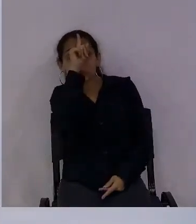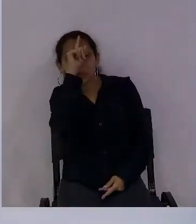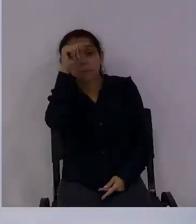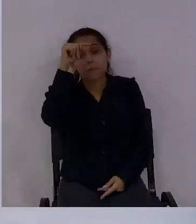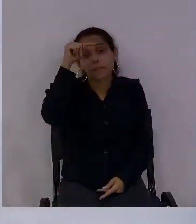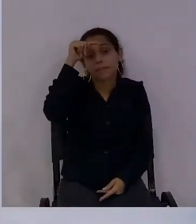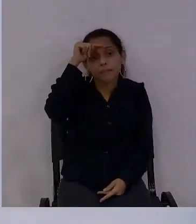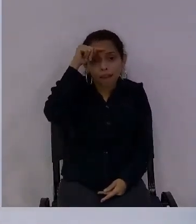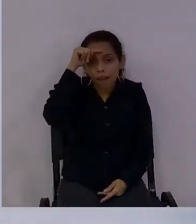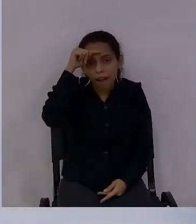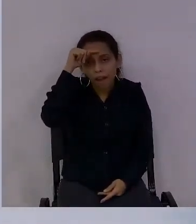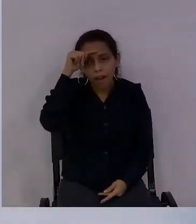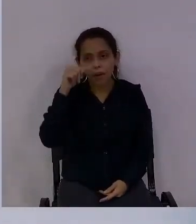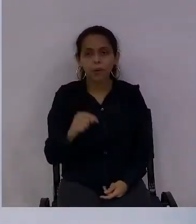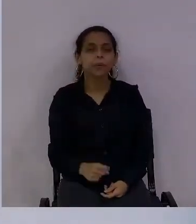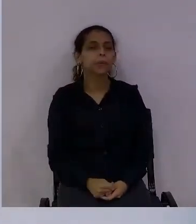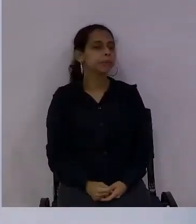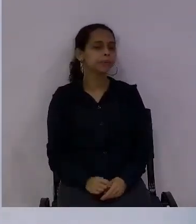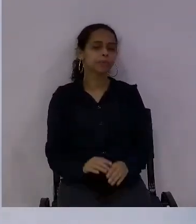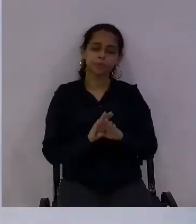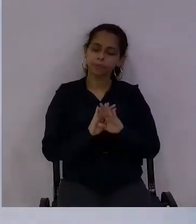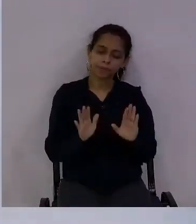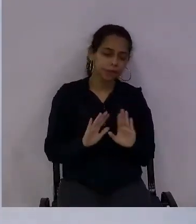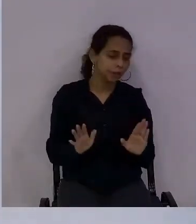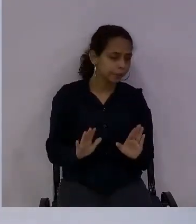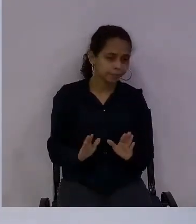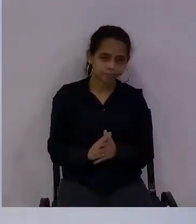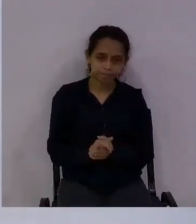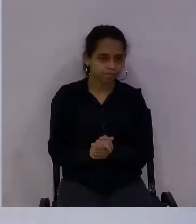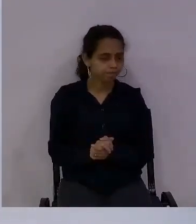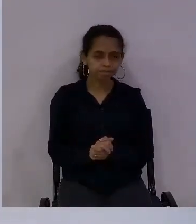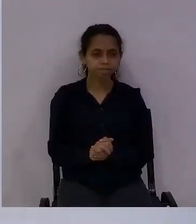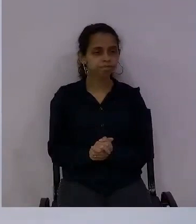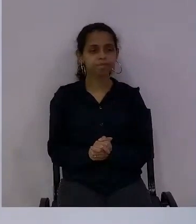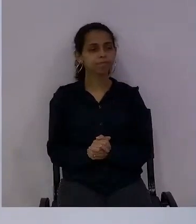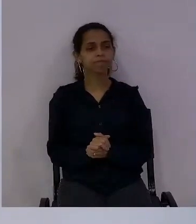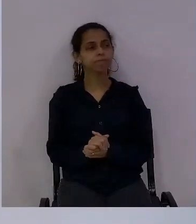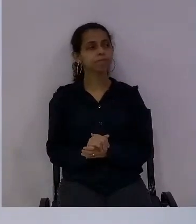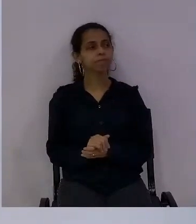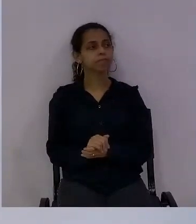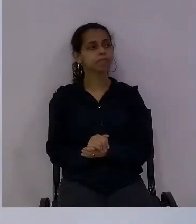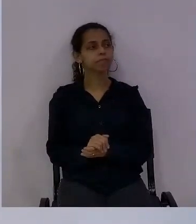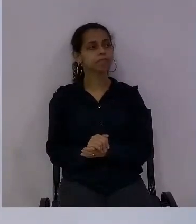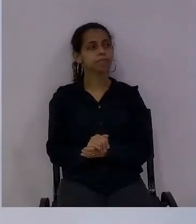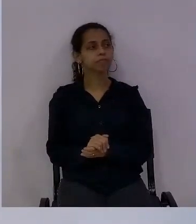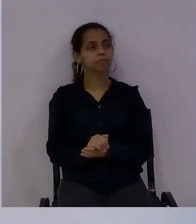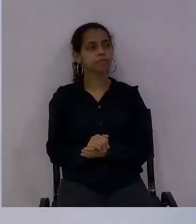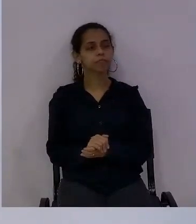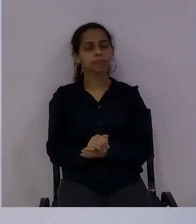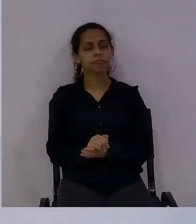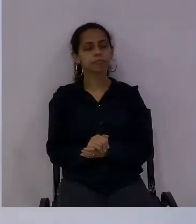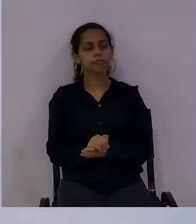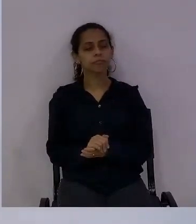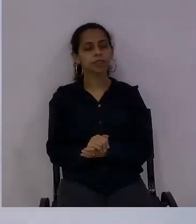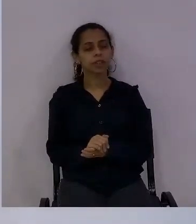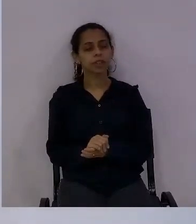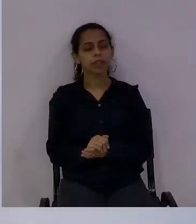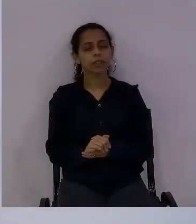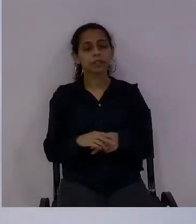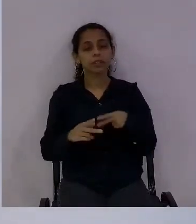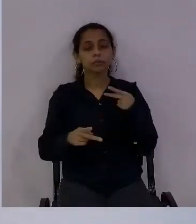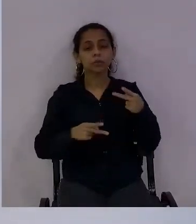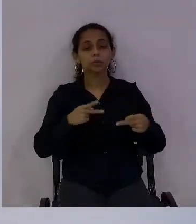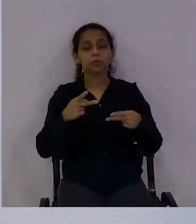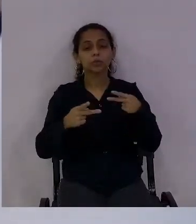investigativos de sangue, urina, que puderam atestar a sua não contaminação, de repente, com